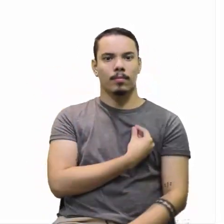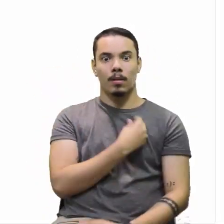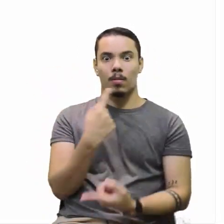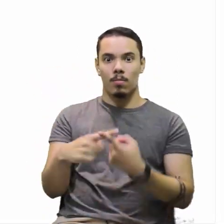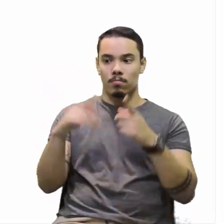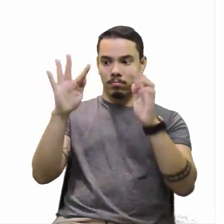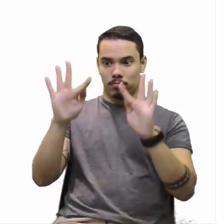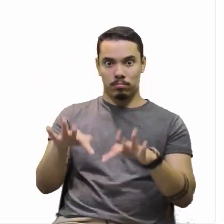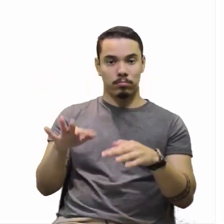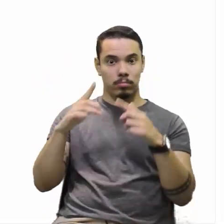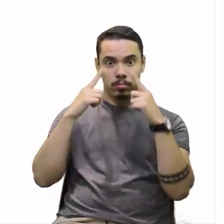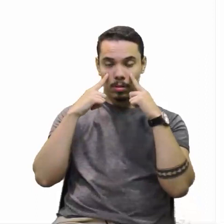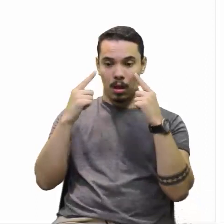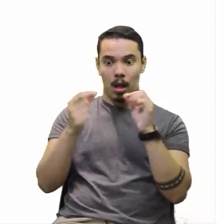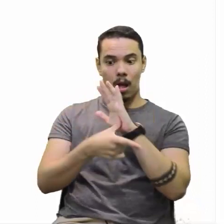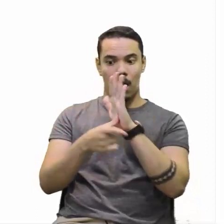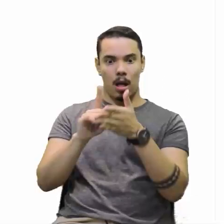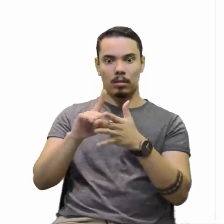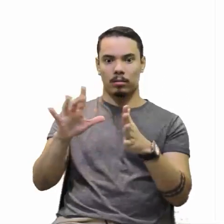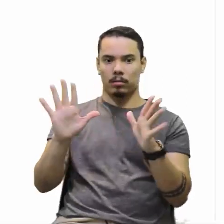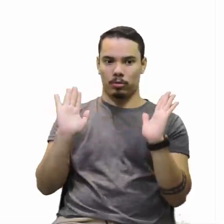ano, mas tem que se ligar desde já.